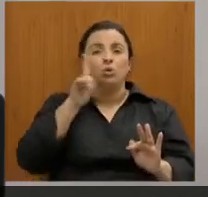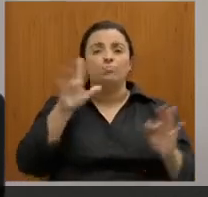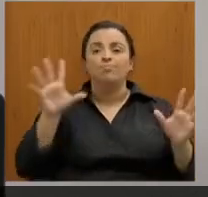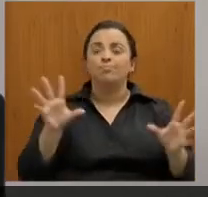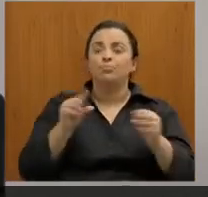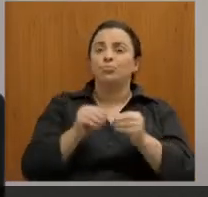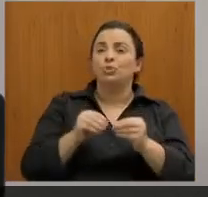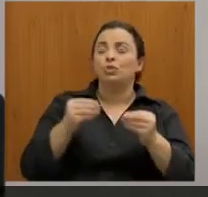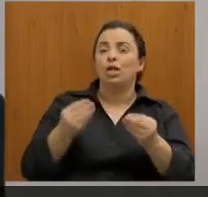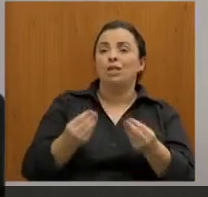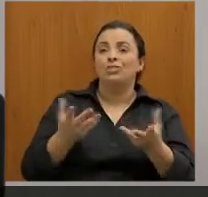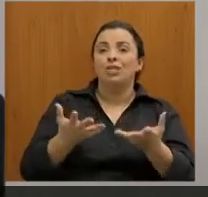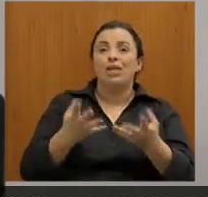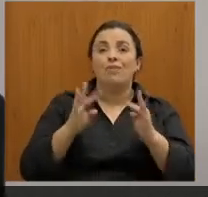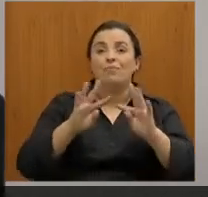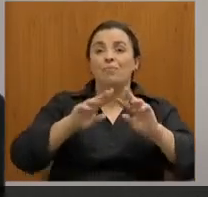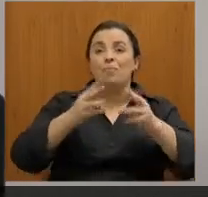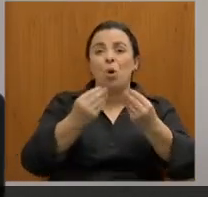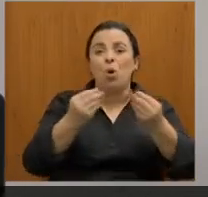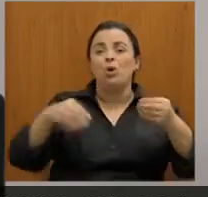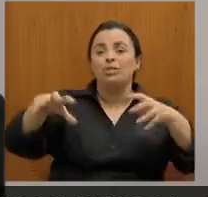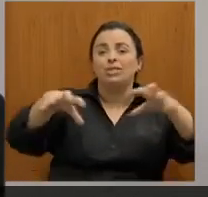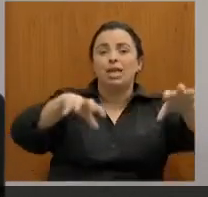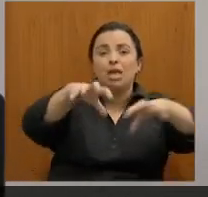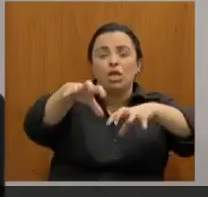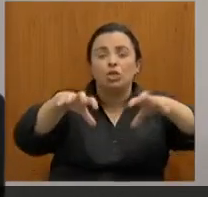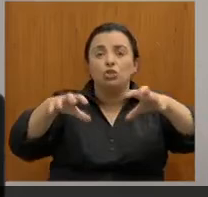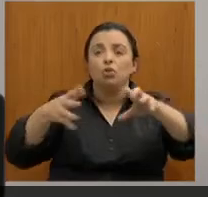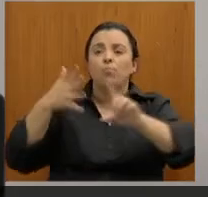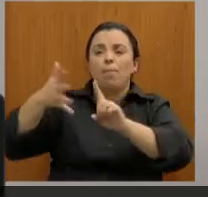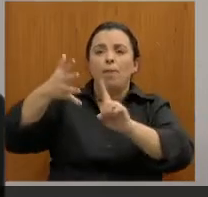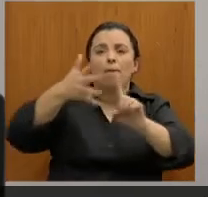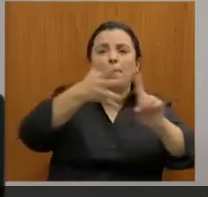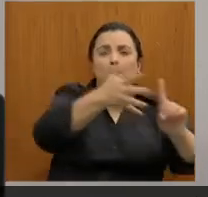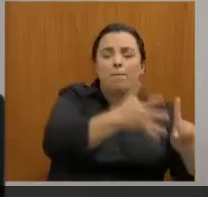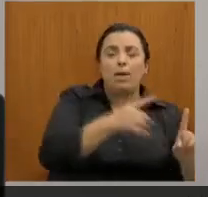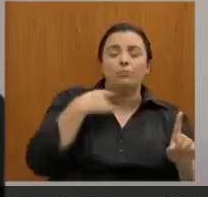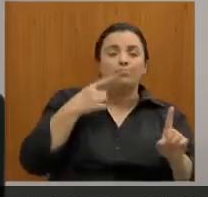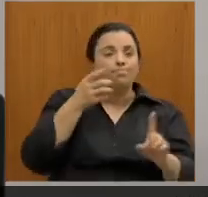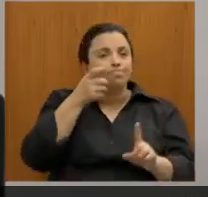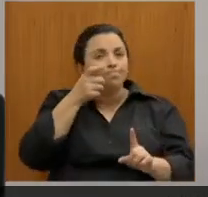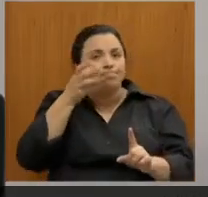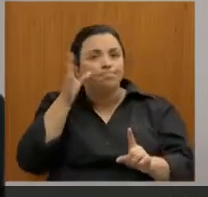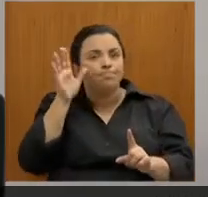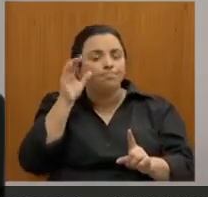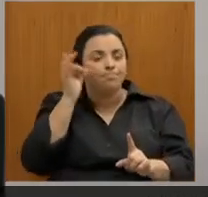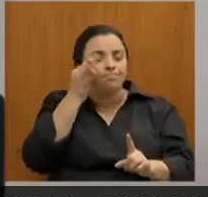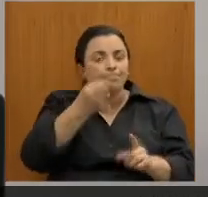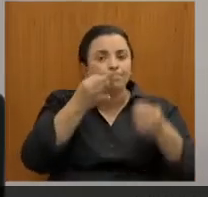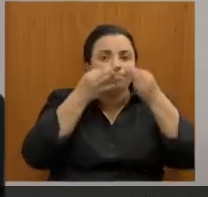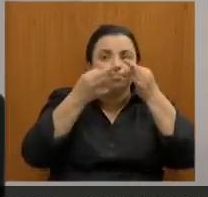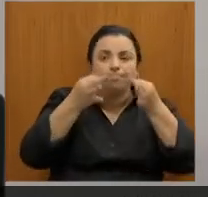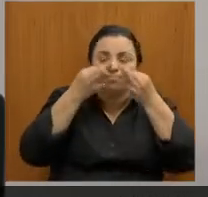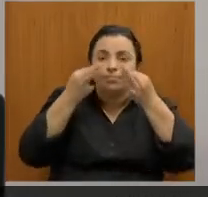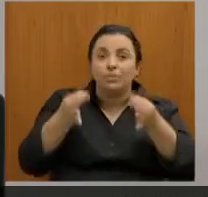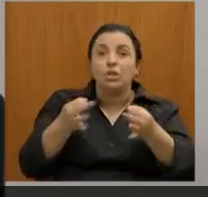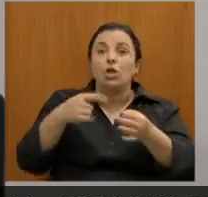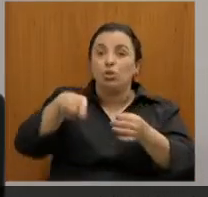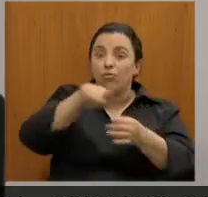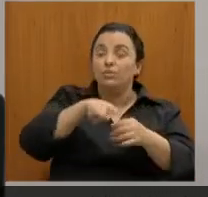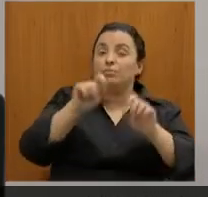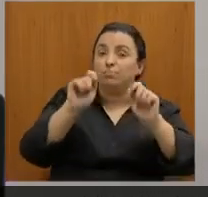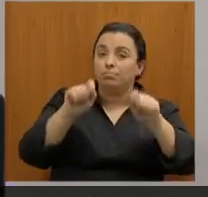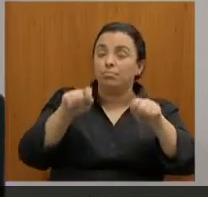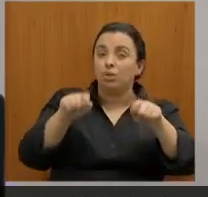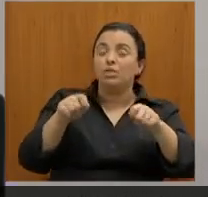de ouvir tantas regiões nesse nosso debate e podem todas vocês podem ter a certeza de que os